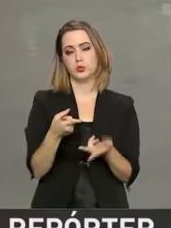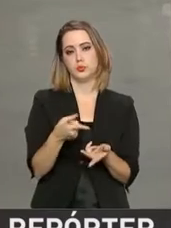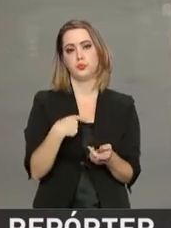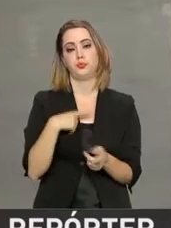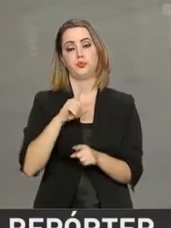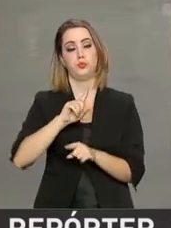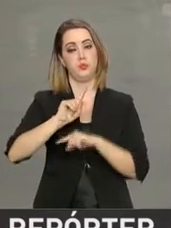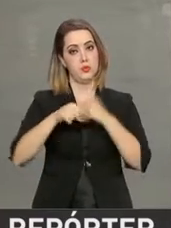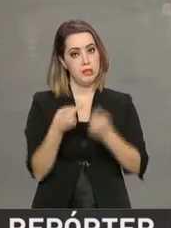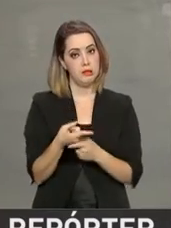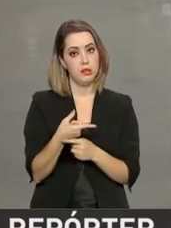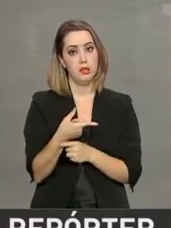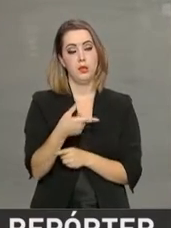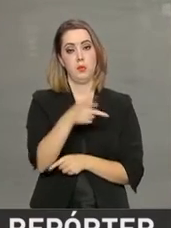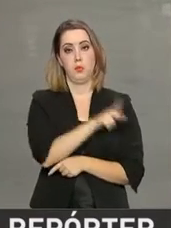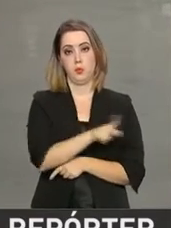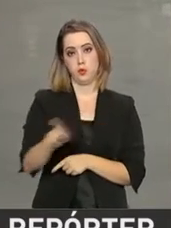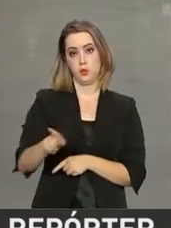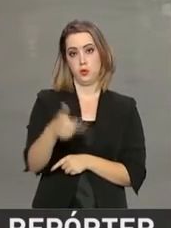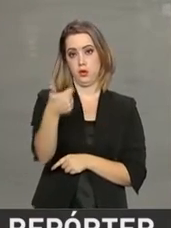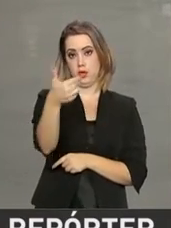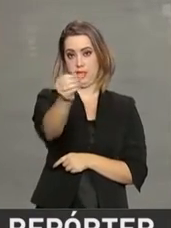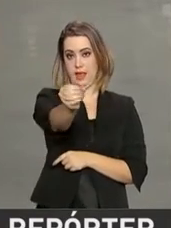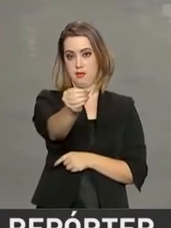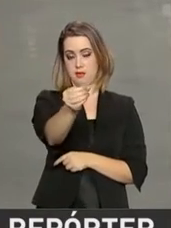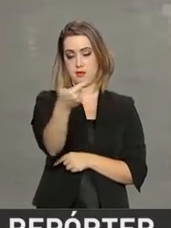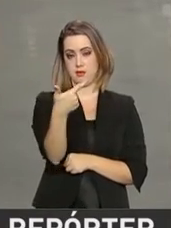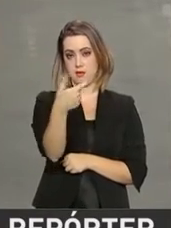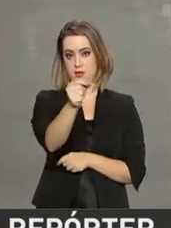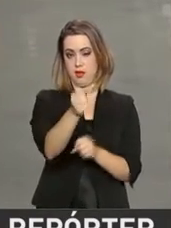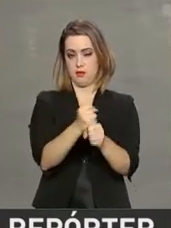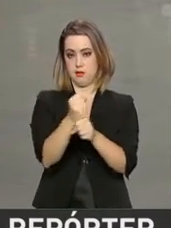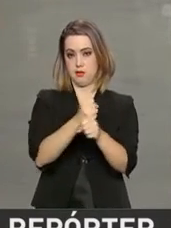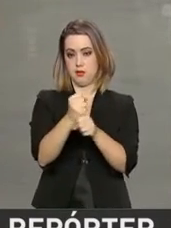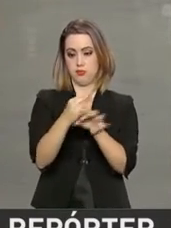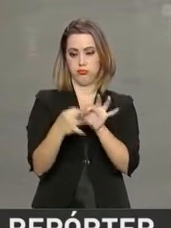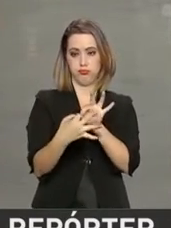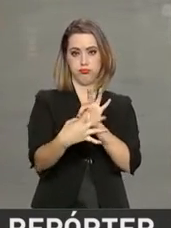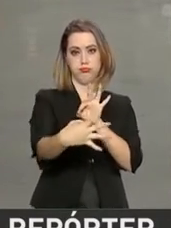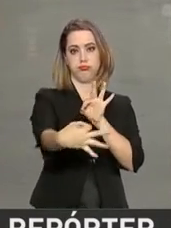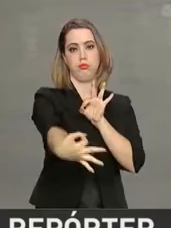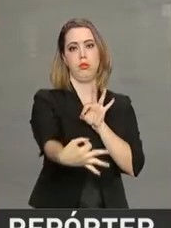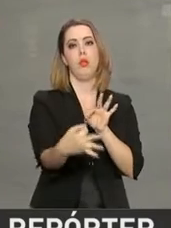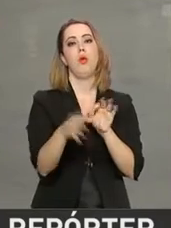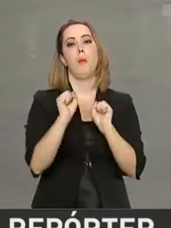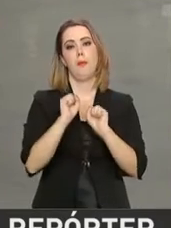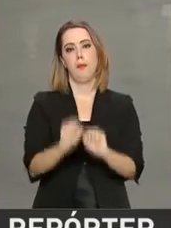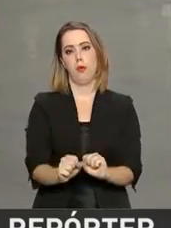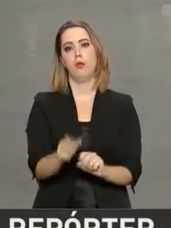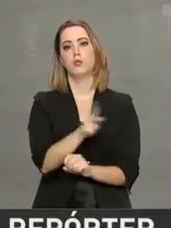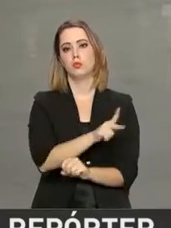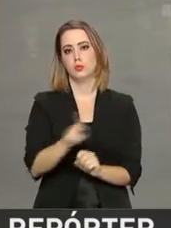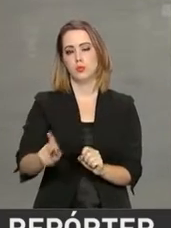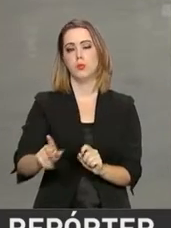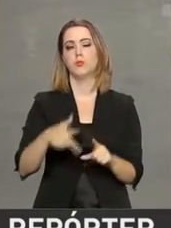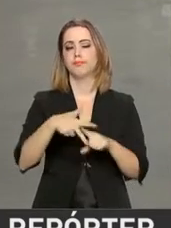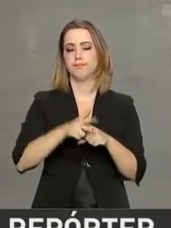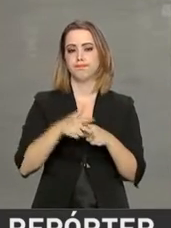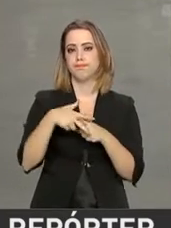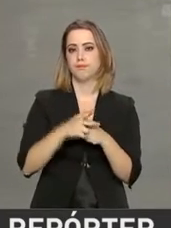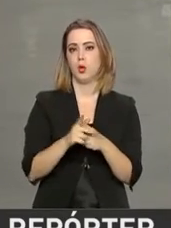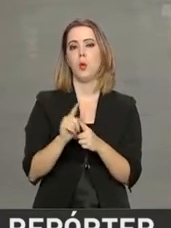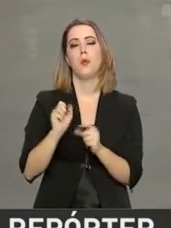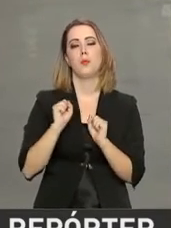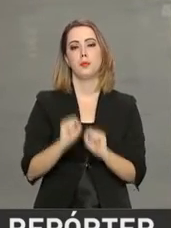Congresso Nacional por meio de um projeto de lei complementar. E nos 10 anos seguintes, os futuros presidentes do Brasil também